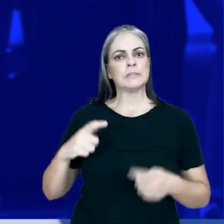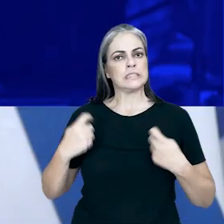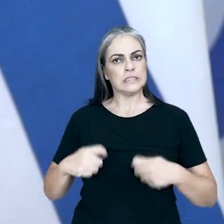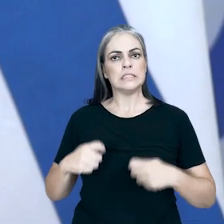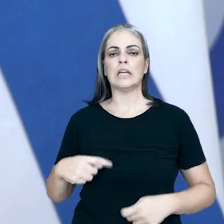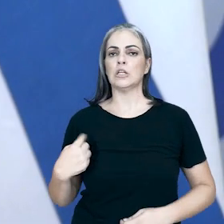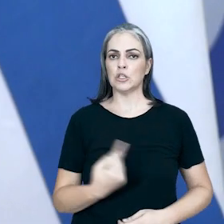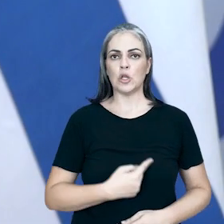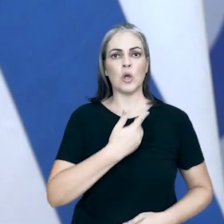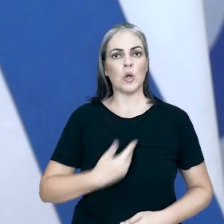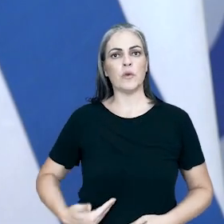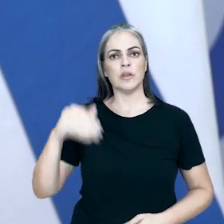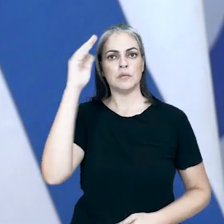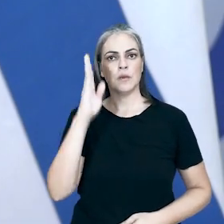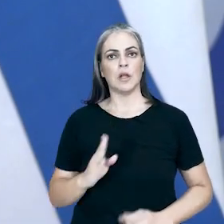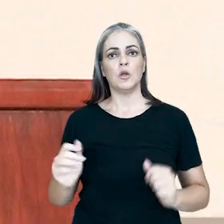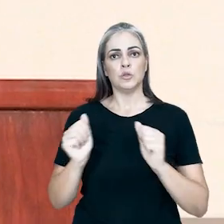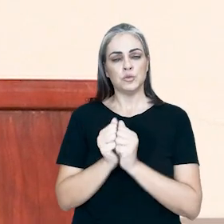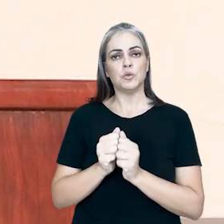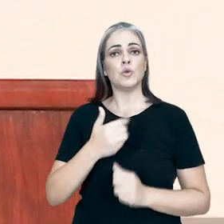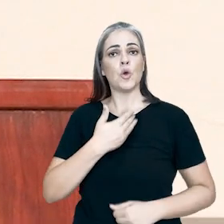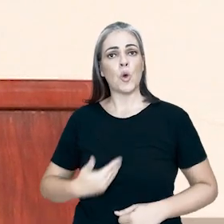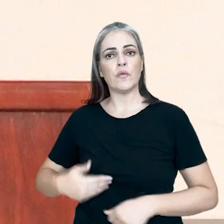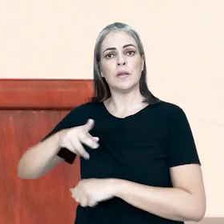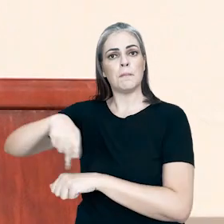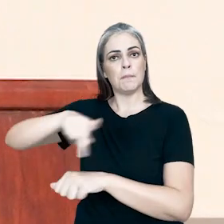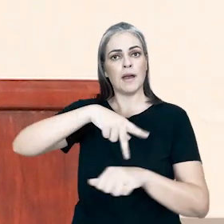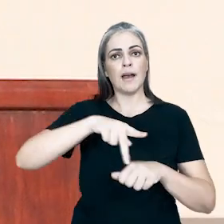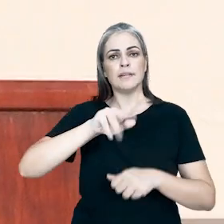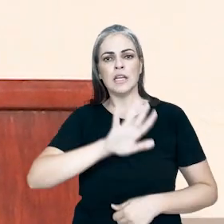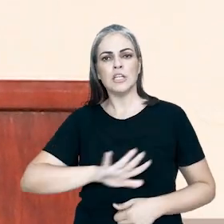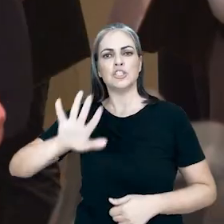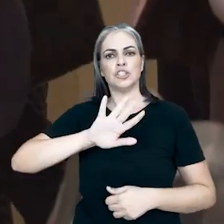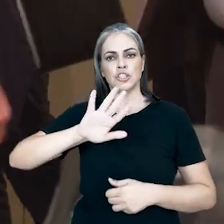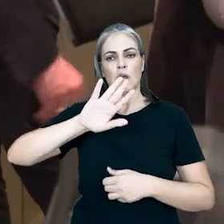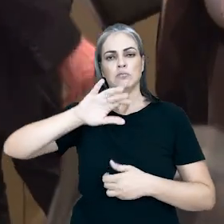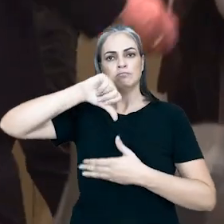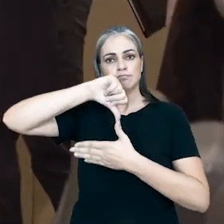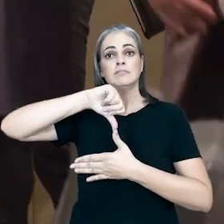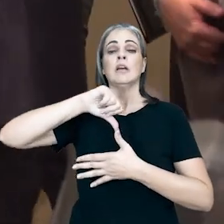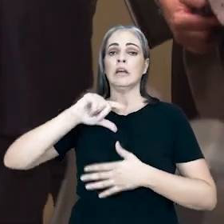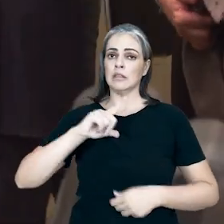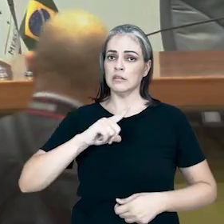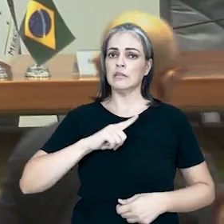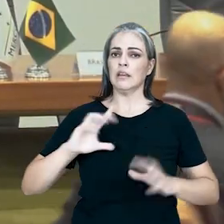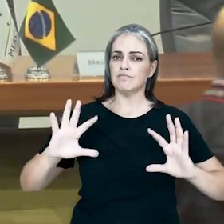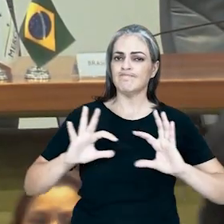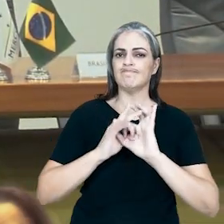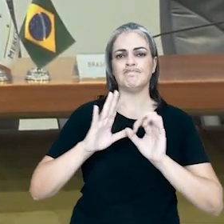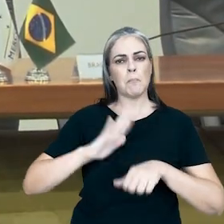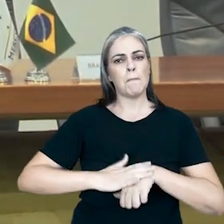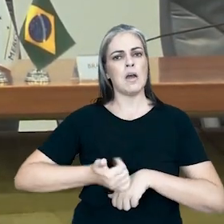E exigido que nós, governo brasileiro, na parceria também em cooperação com os governos aqui da região do